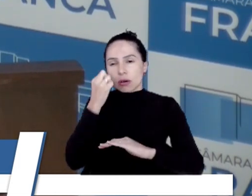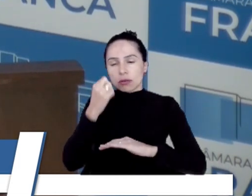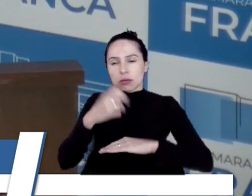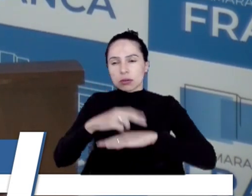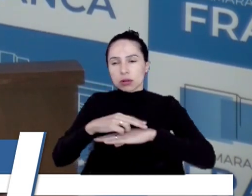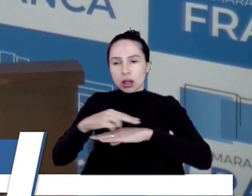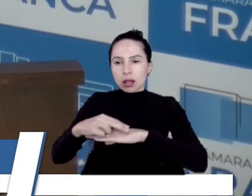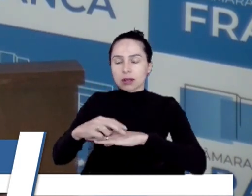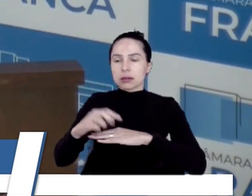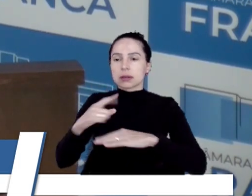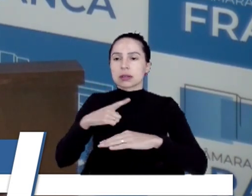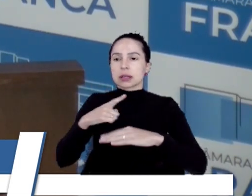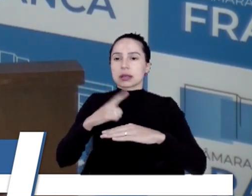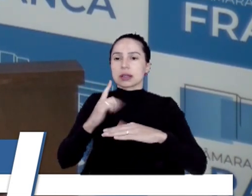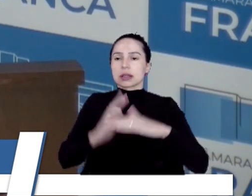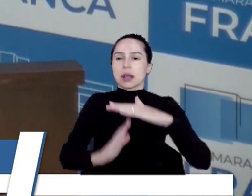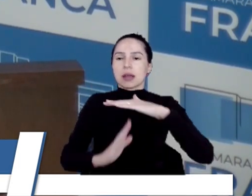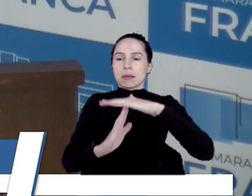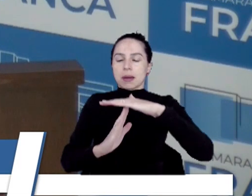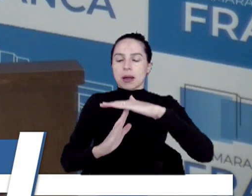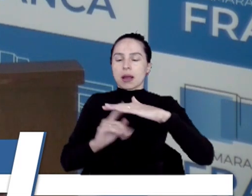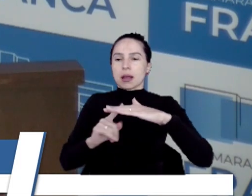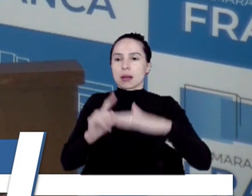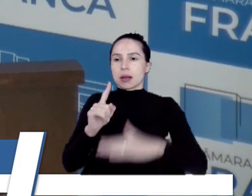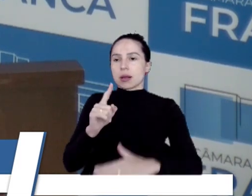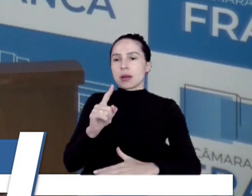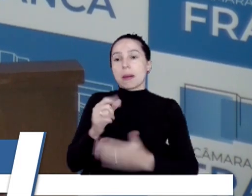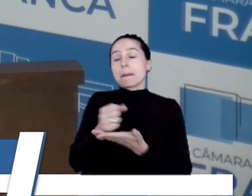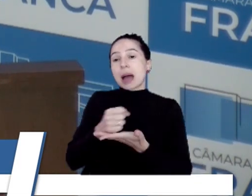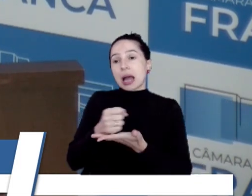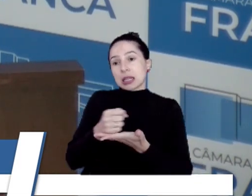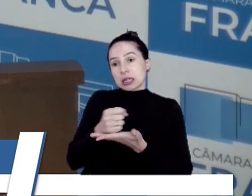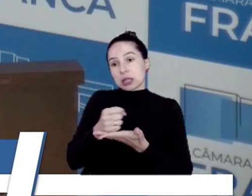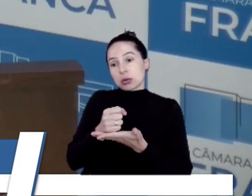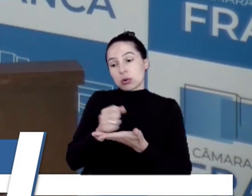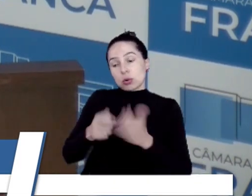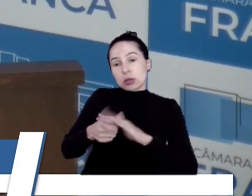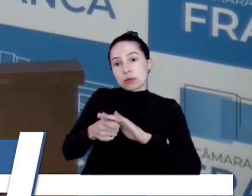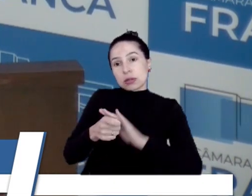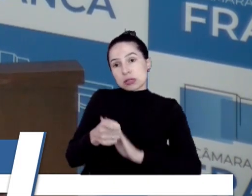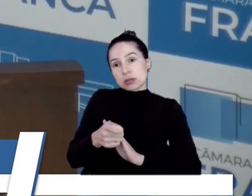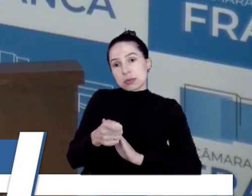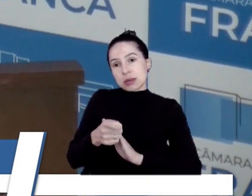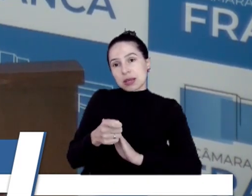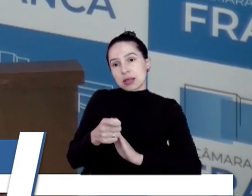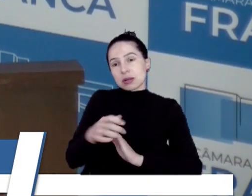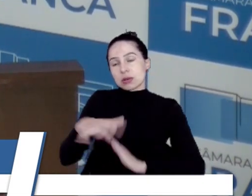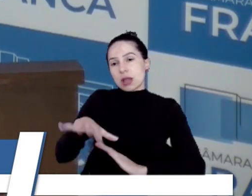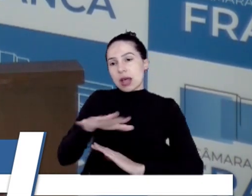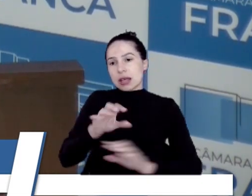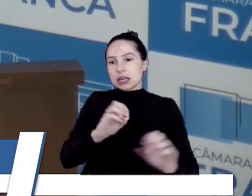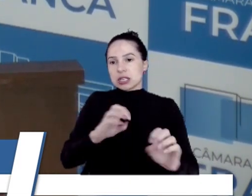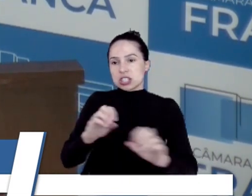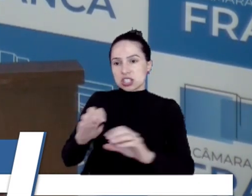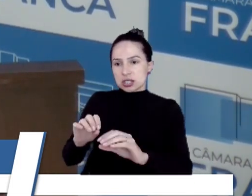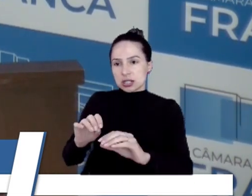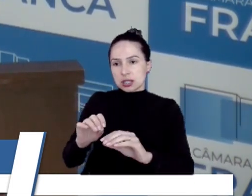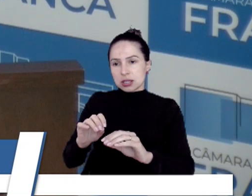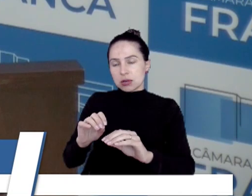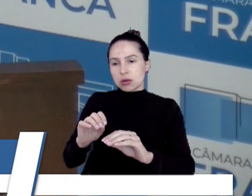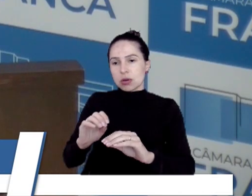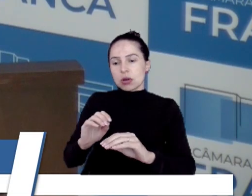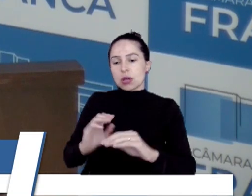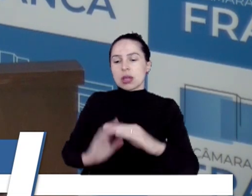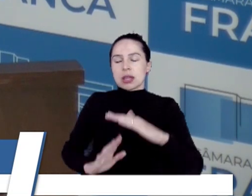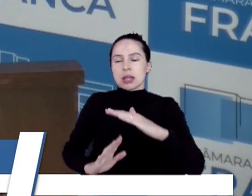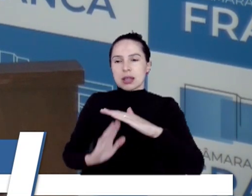teto constitucional de um mínimo a ser investido na educação. E o teto constitucional do